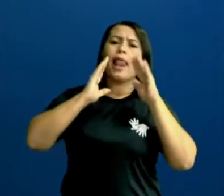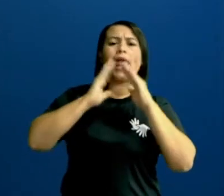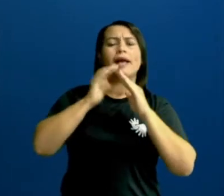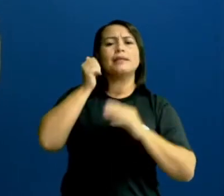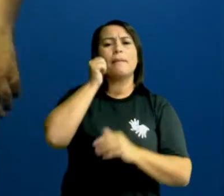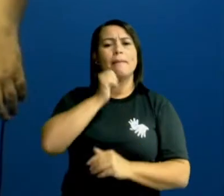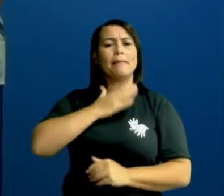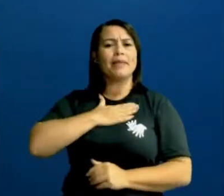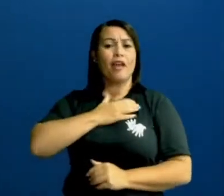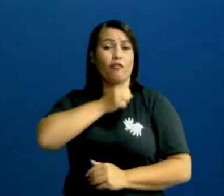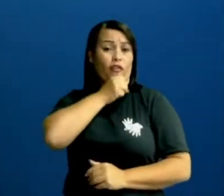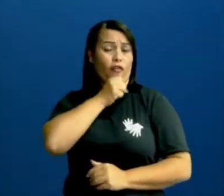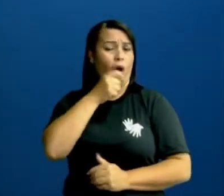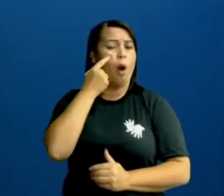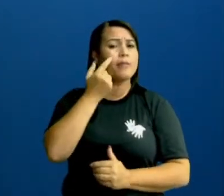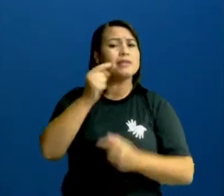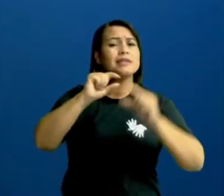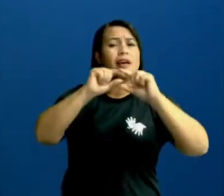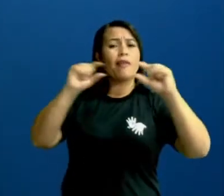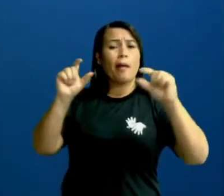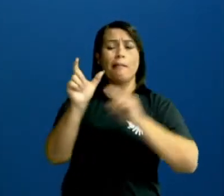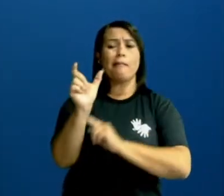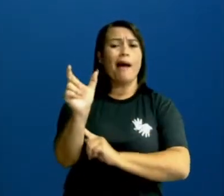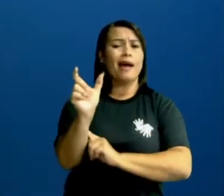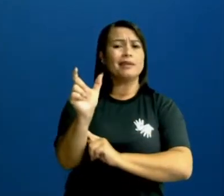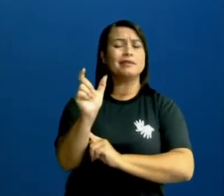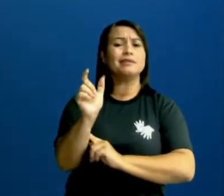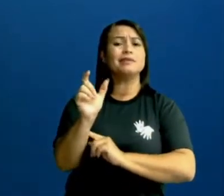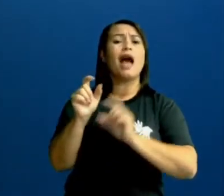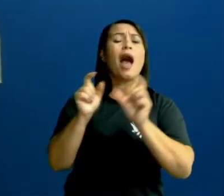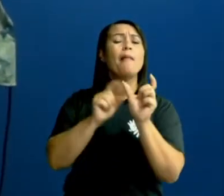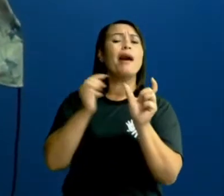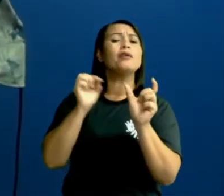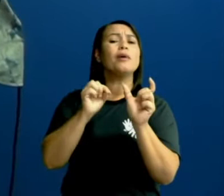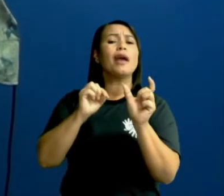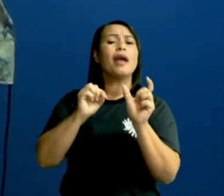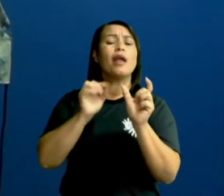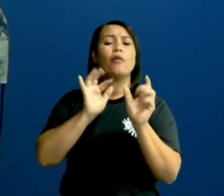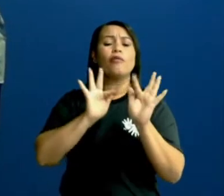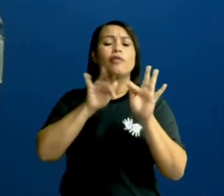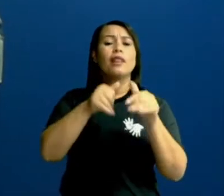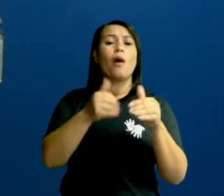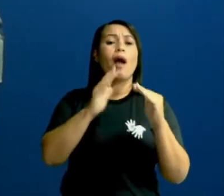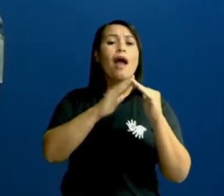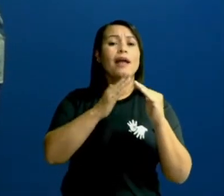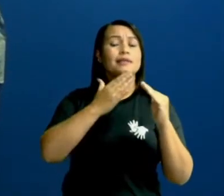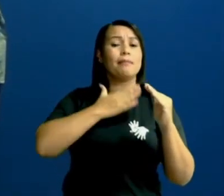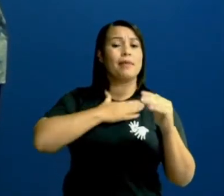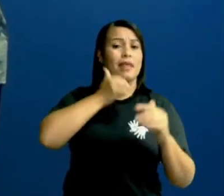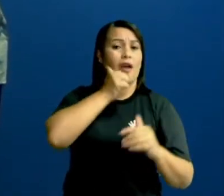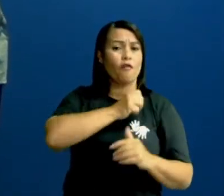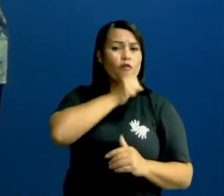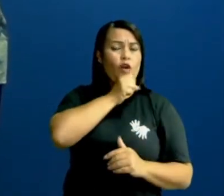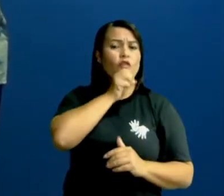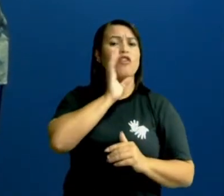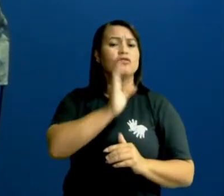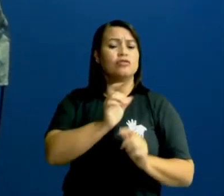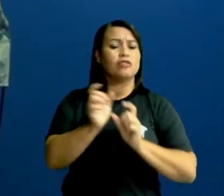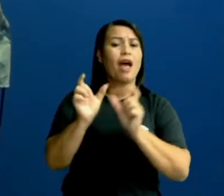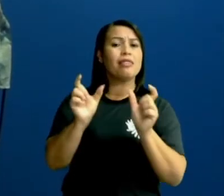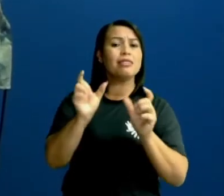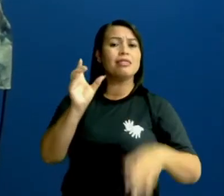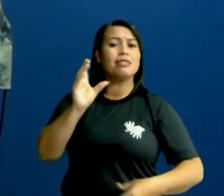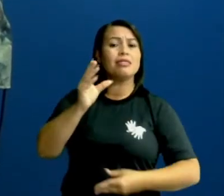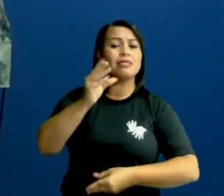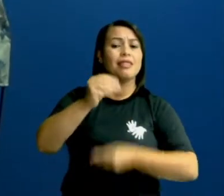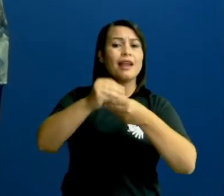minha avó. Percebam que essa parte aqui, ó, no final, na casa da minha avó, ela já está acrescentando uma modificação